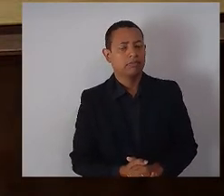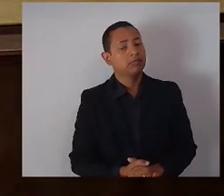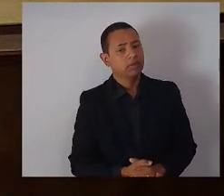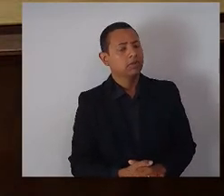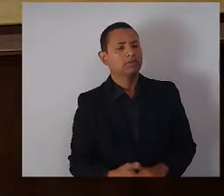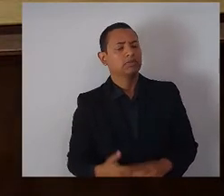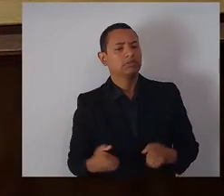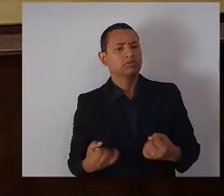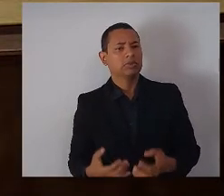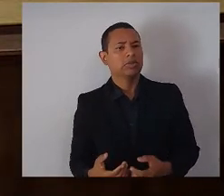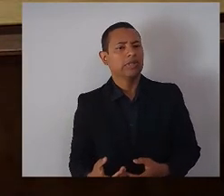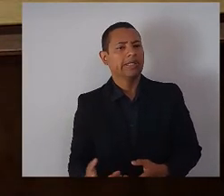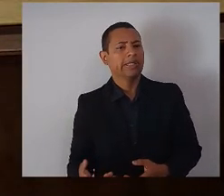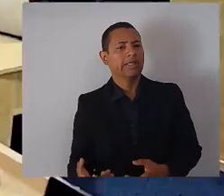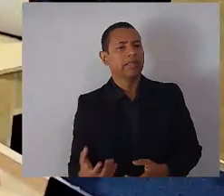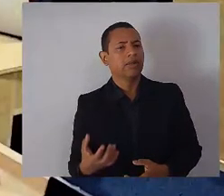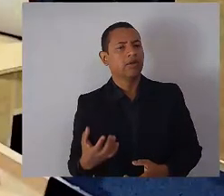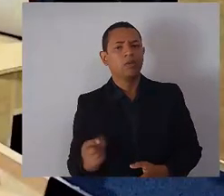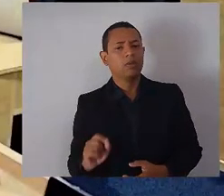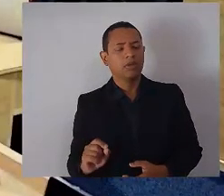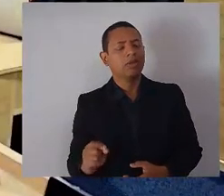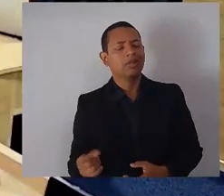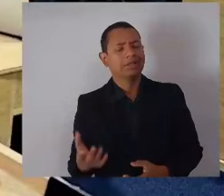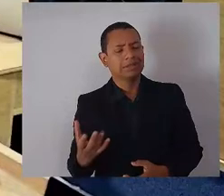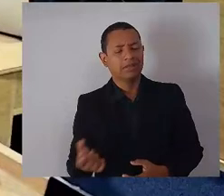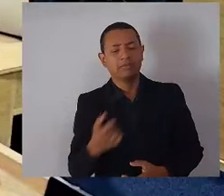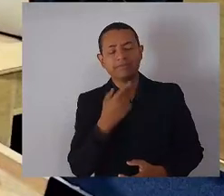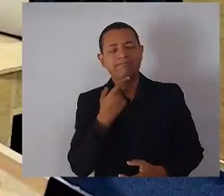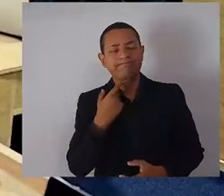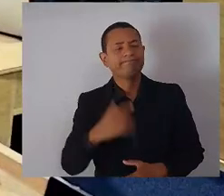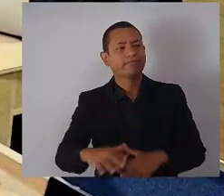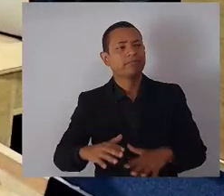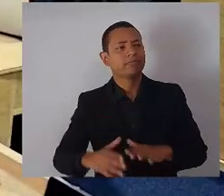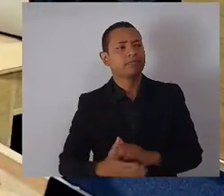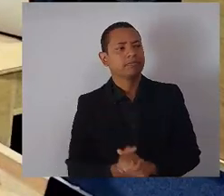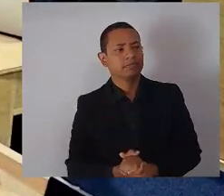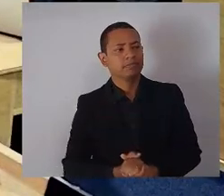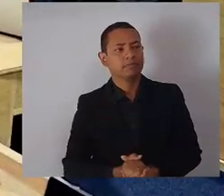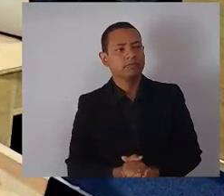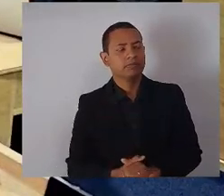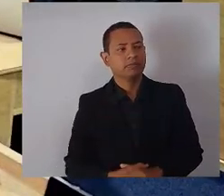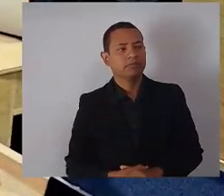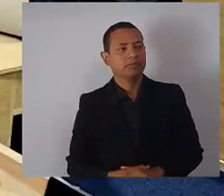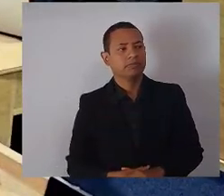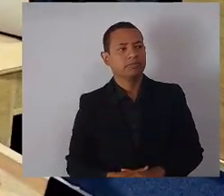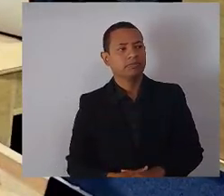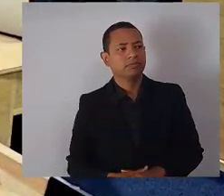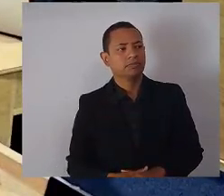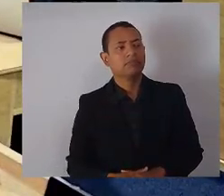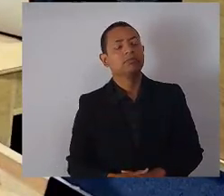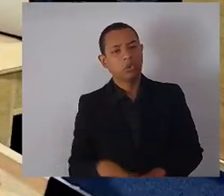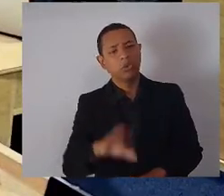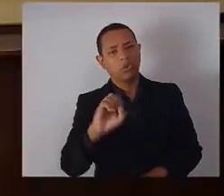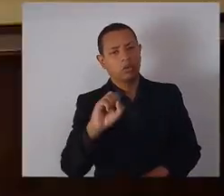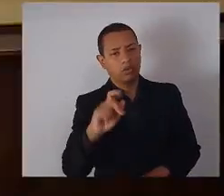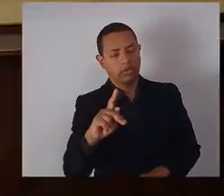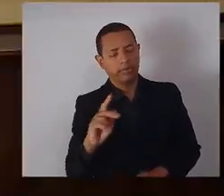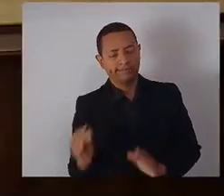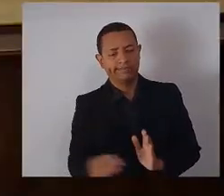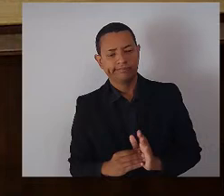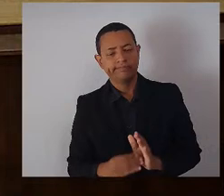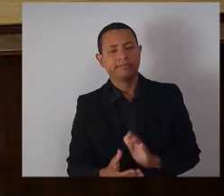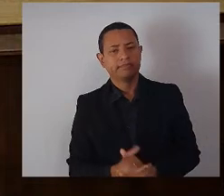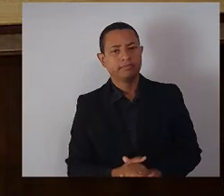justificando sim que há interesse de agir, não é isso? Inexiste interesse de agir. Inexiste interesse de agir. Então, fica registrado.